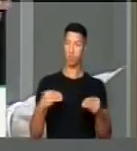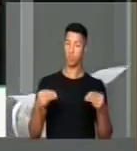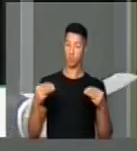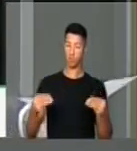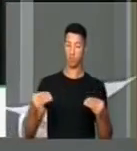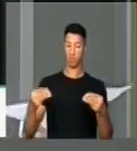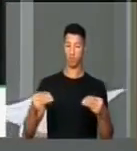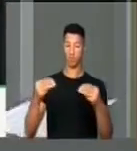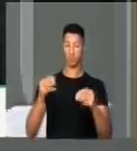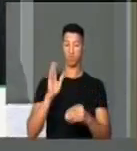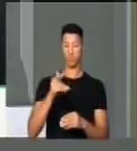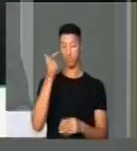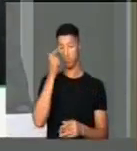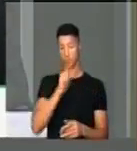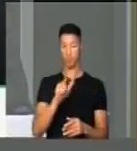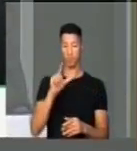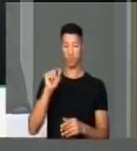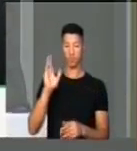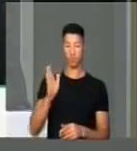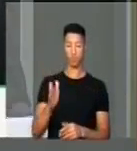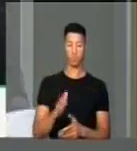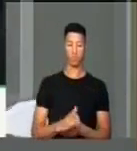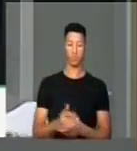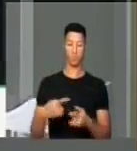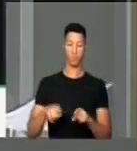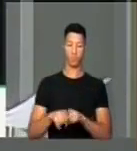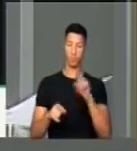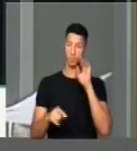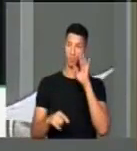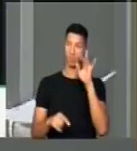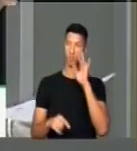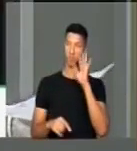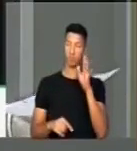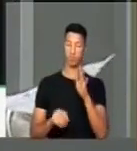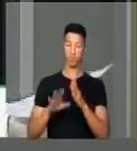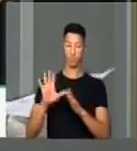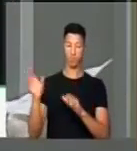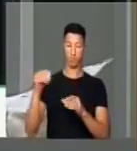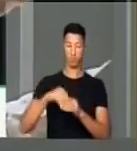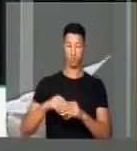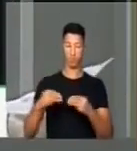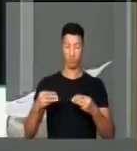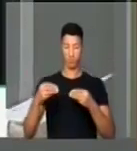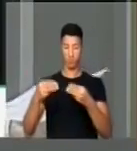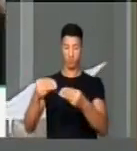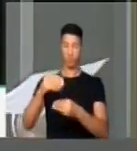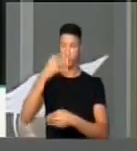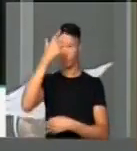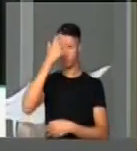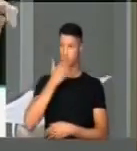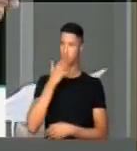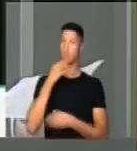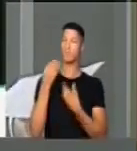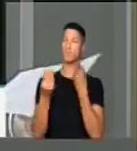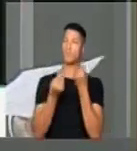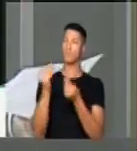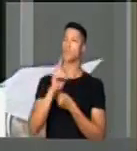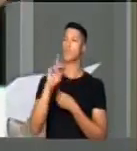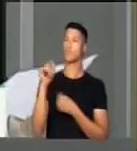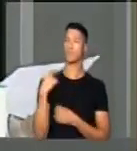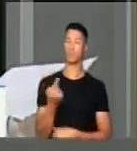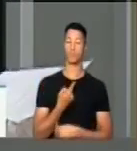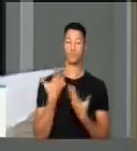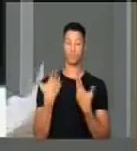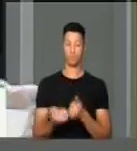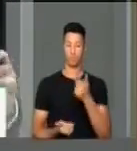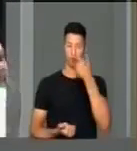Ministério, já conseguimos isso. Então imagine colocando um ministro honesto, sério, o como nós